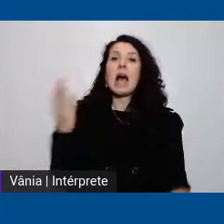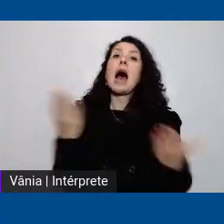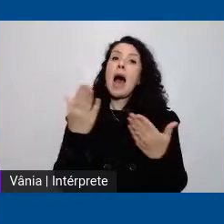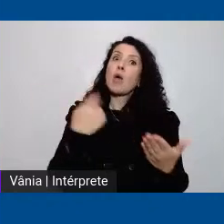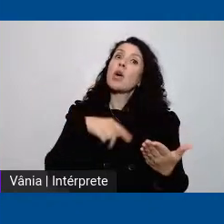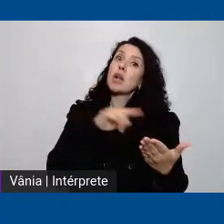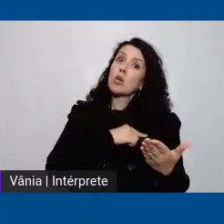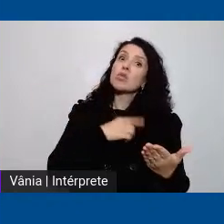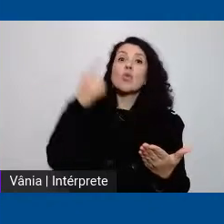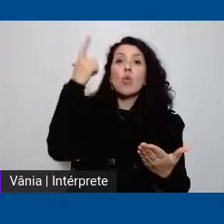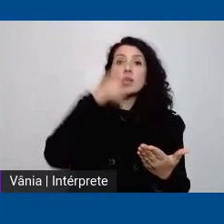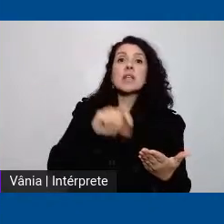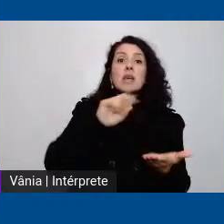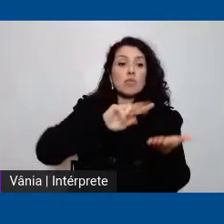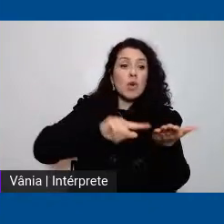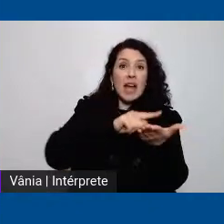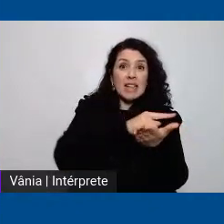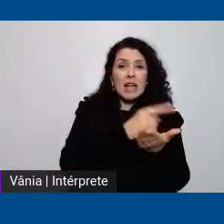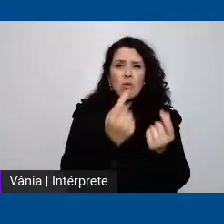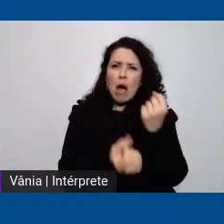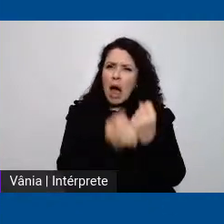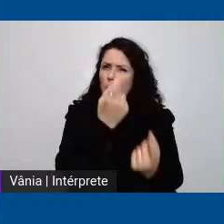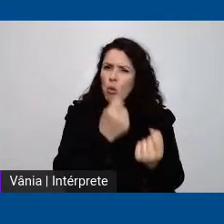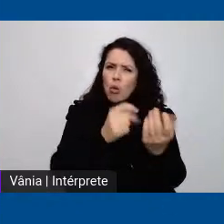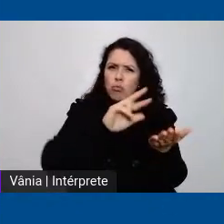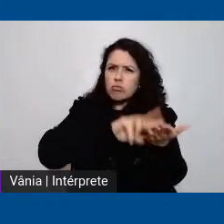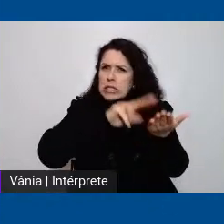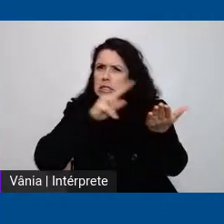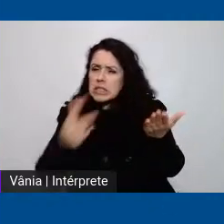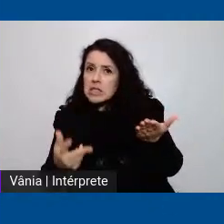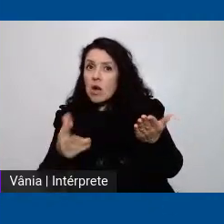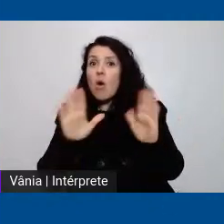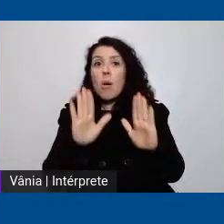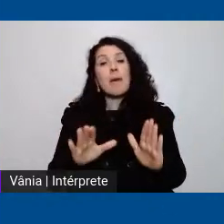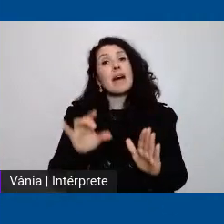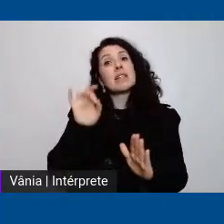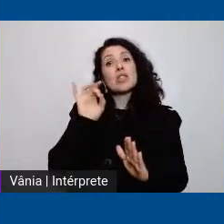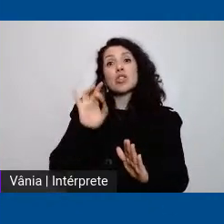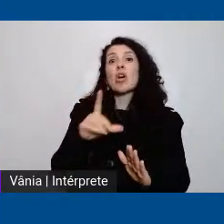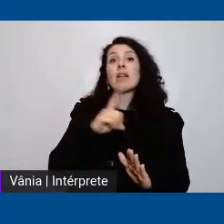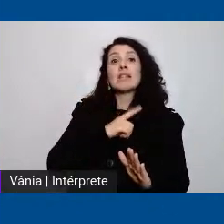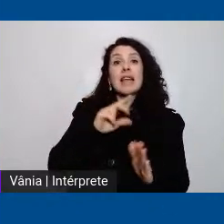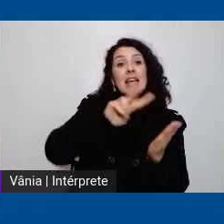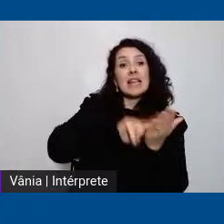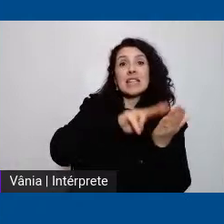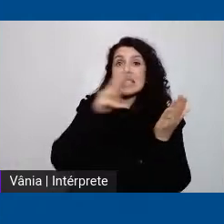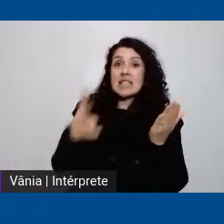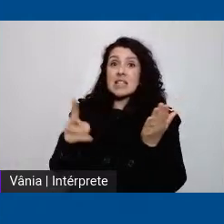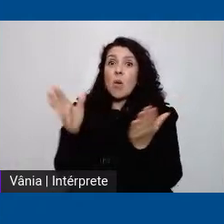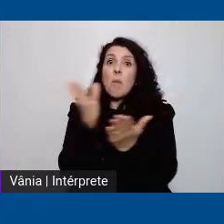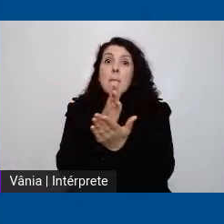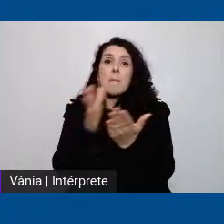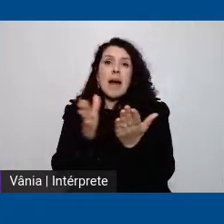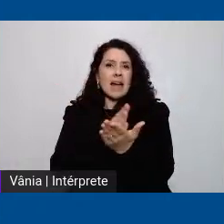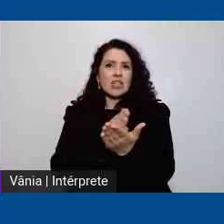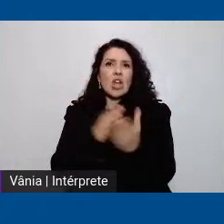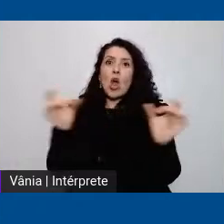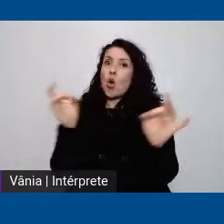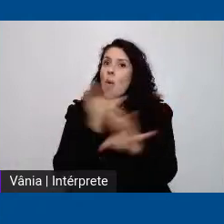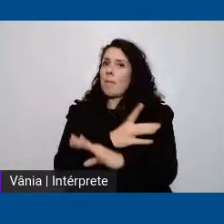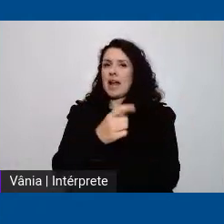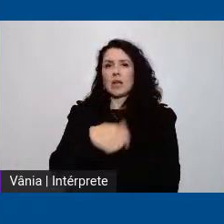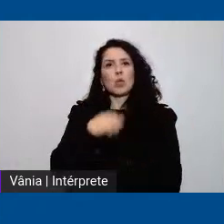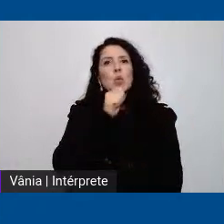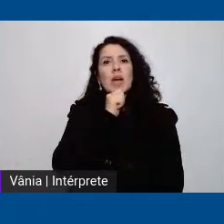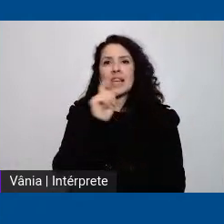alguns cadernos, mas os cadernos mais extensos, a gente tem apenas tradução e transcrição parcial. É um trabalho demorado, um